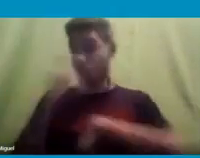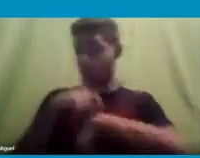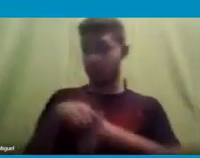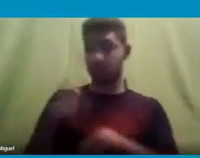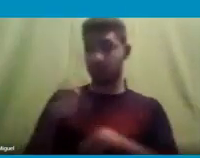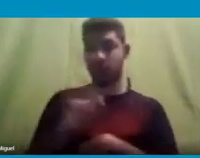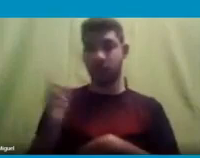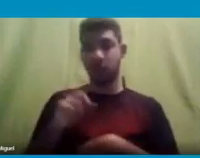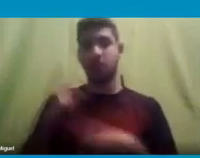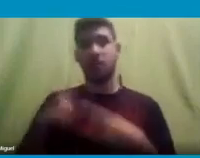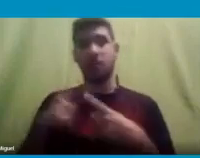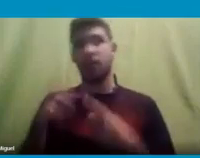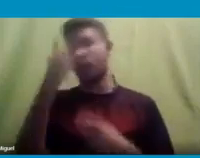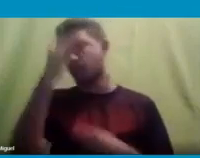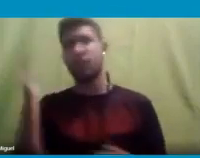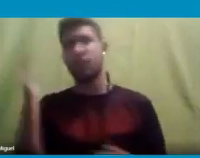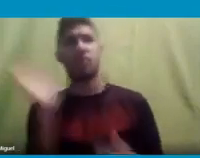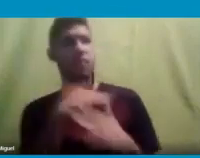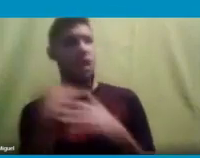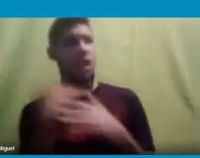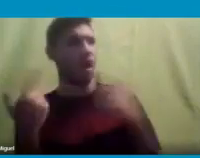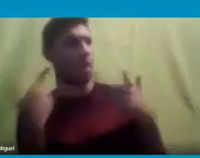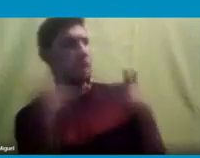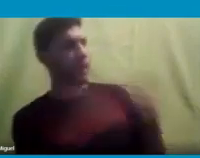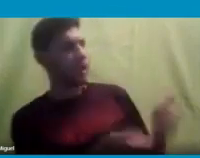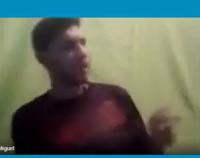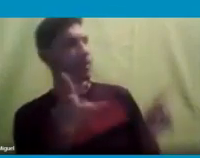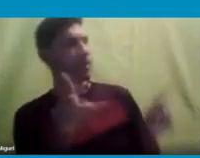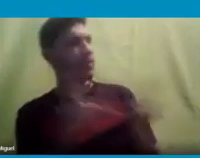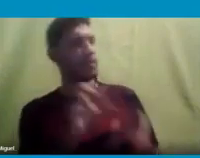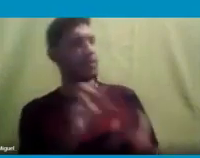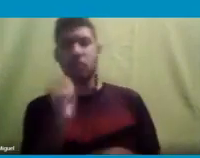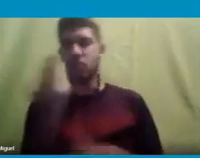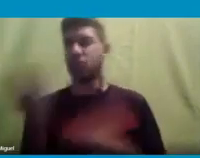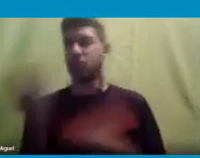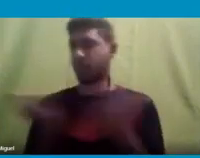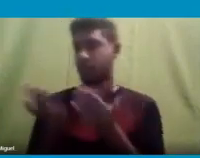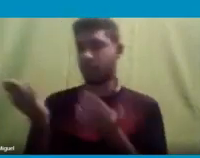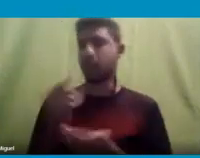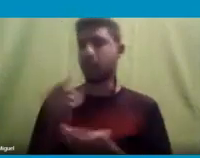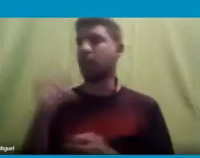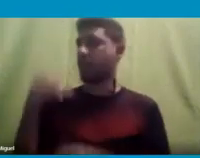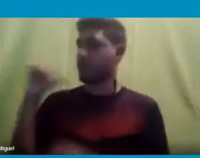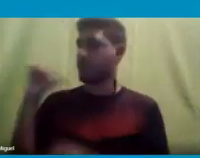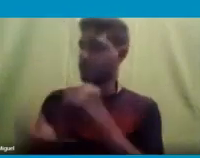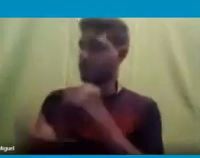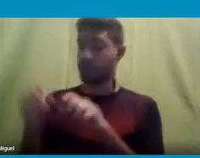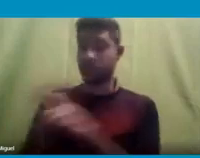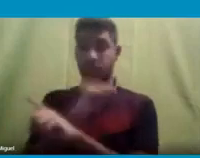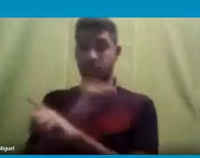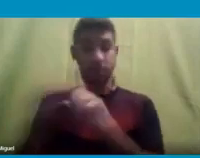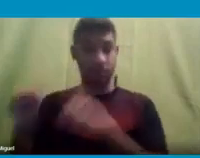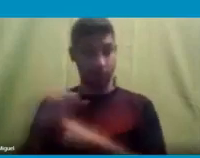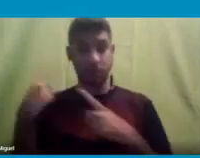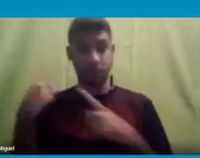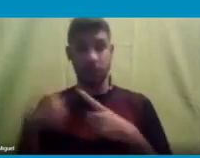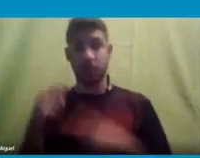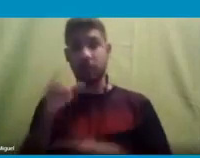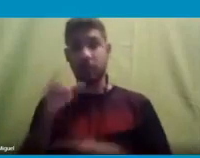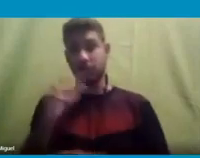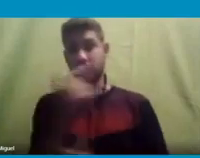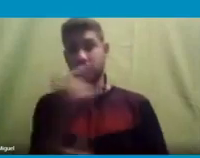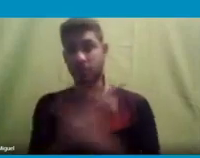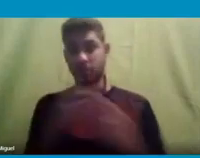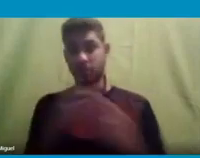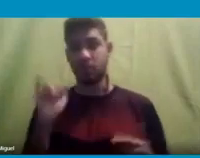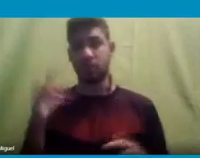uma pessoa foi morta, porque a gente está falando isso agora, mas porque é a mudança da própria sociedade, porque senão vai ser só